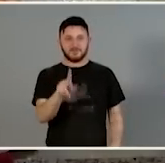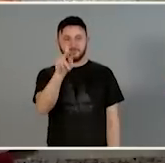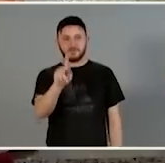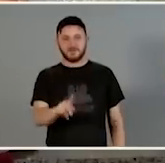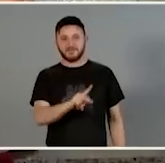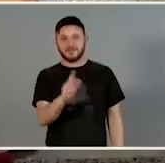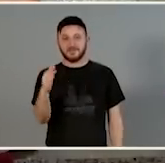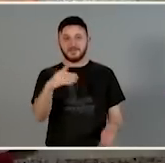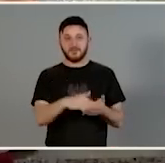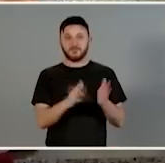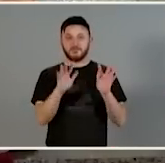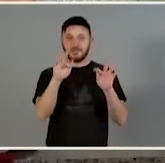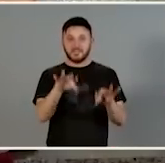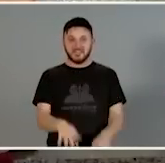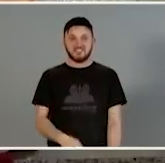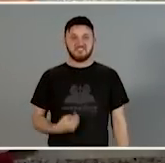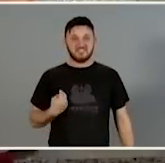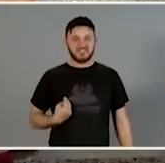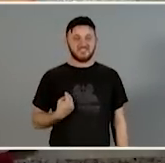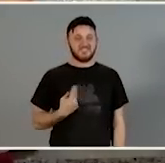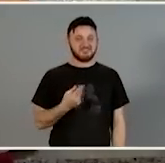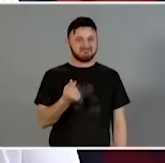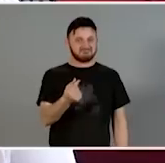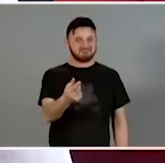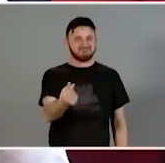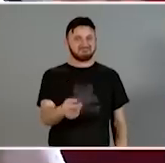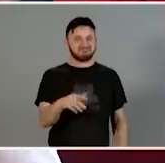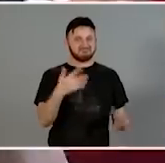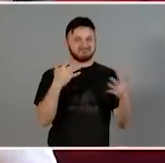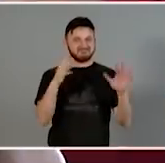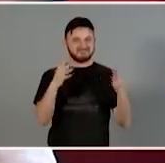Ser padre até o fim da vida.